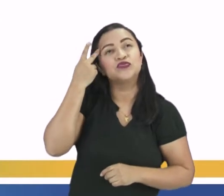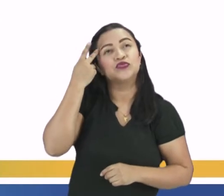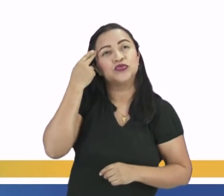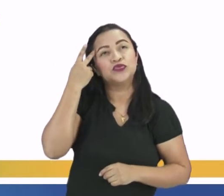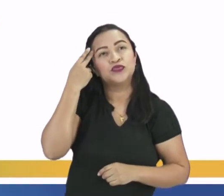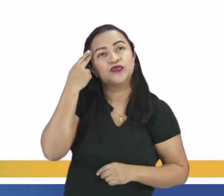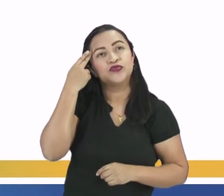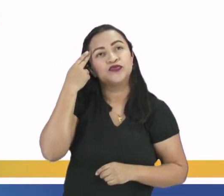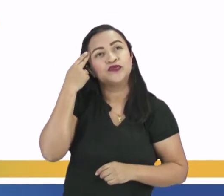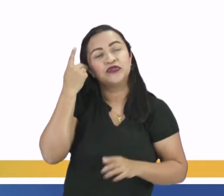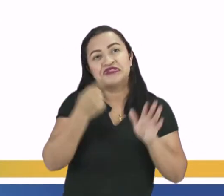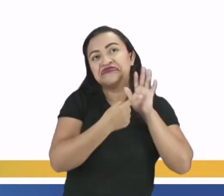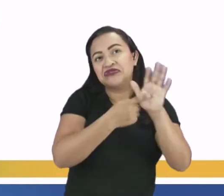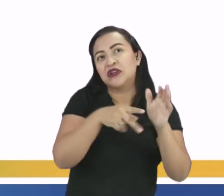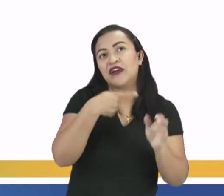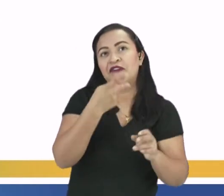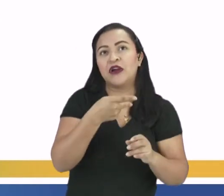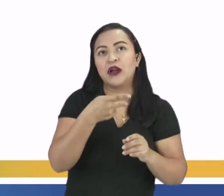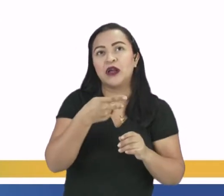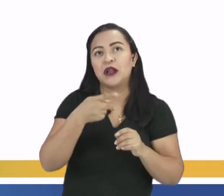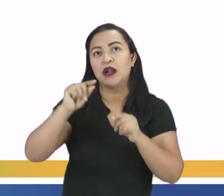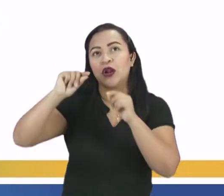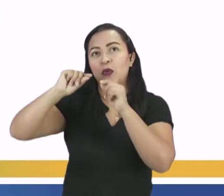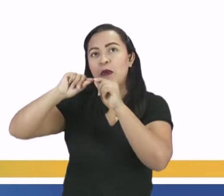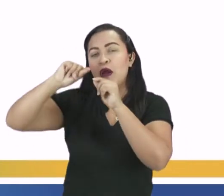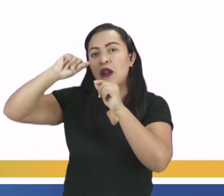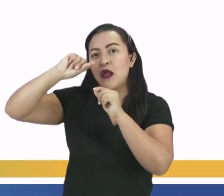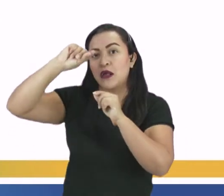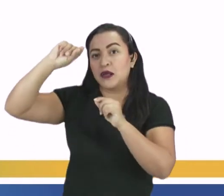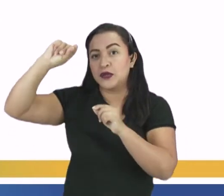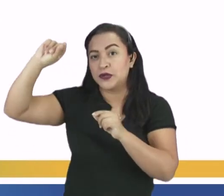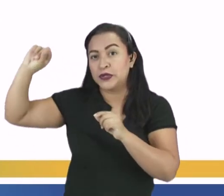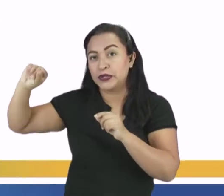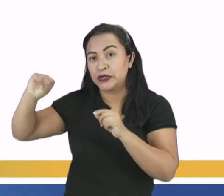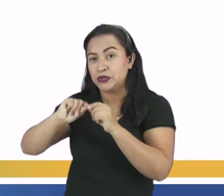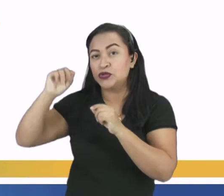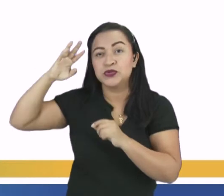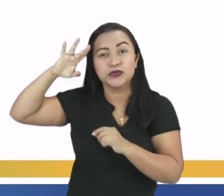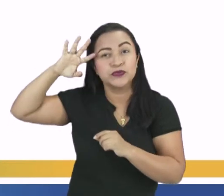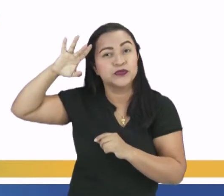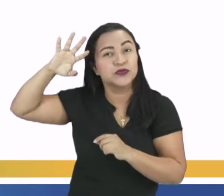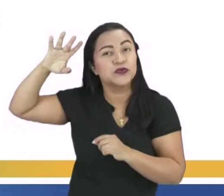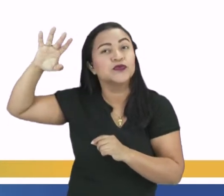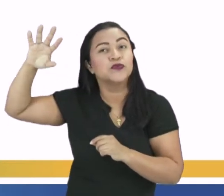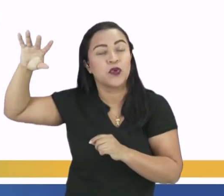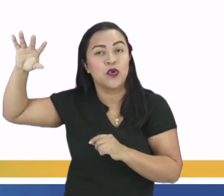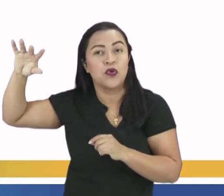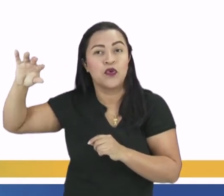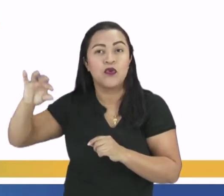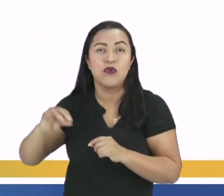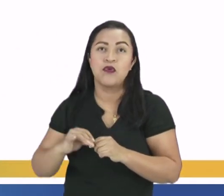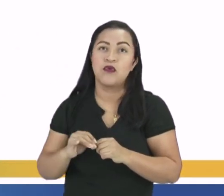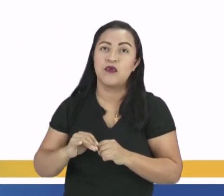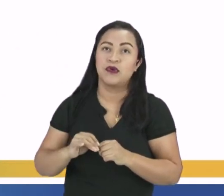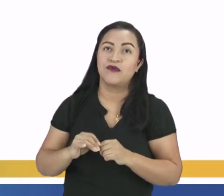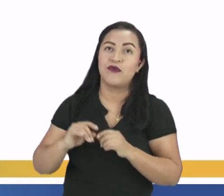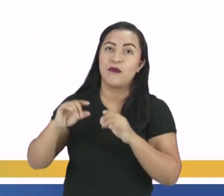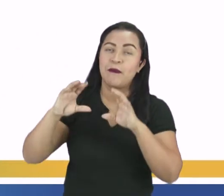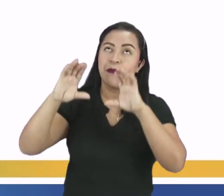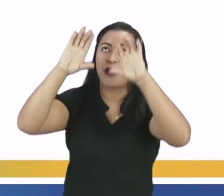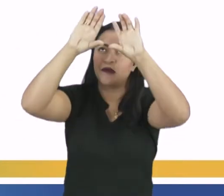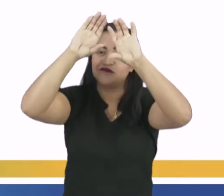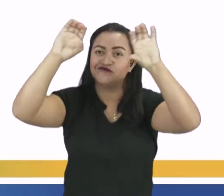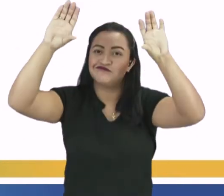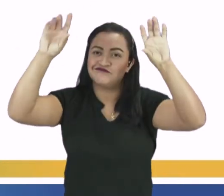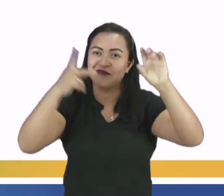aquela fala. O balão do pensamento, que é um contorno ondulado, o apêndice dele é em forma de bolhas, formato de nuvem,